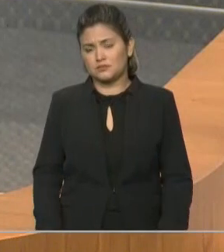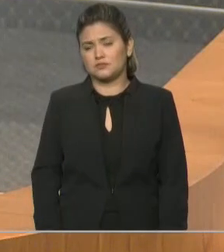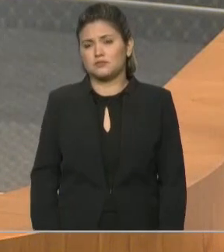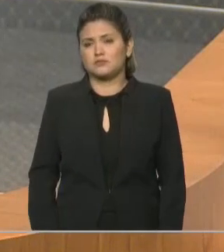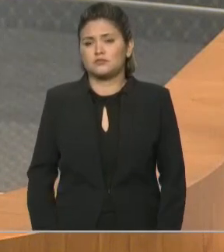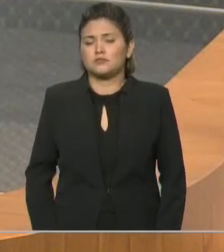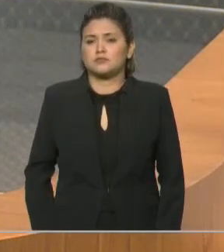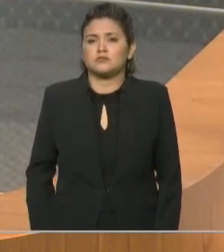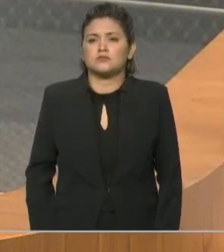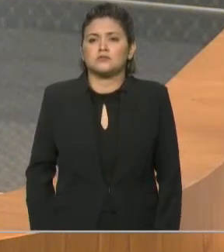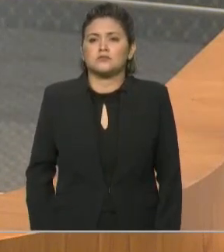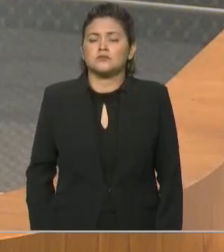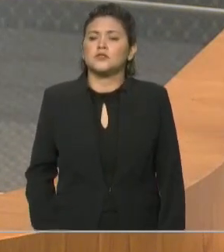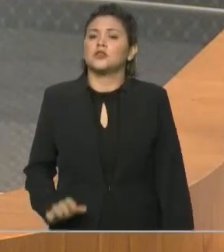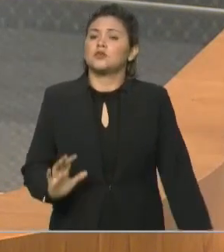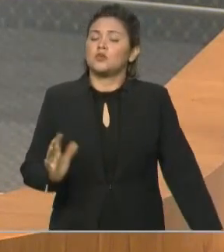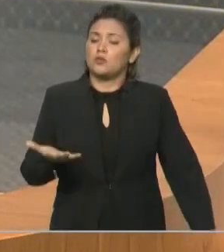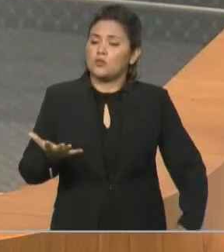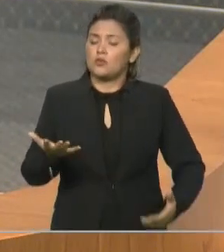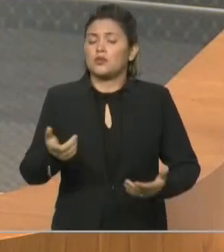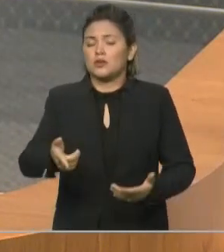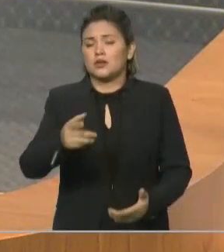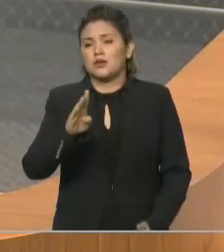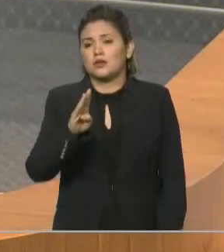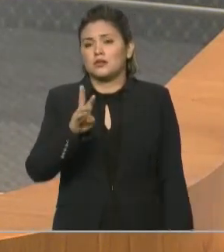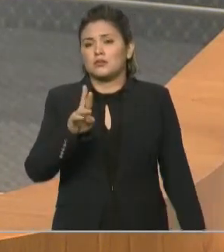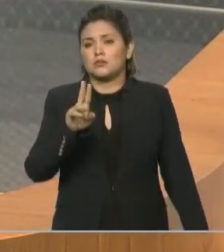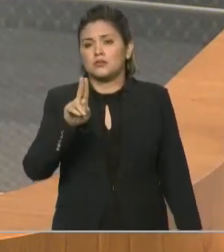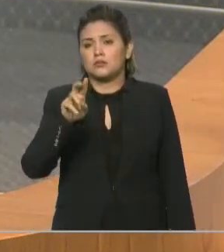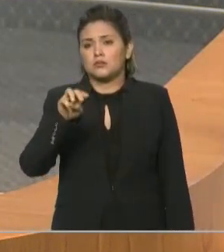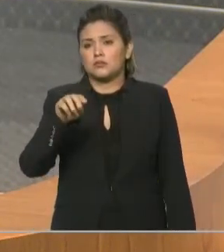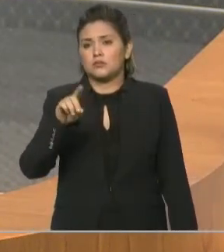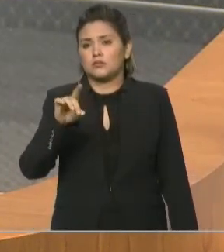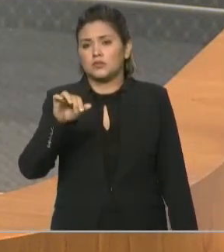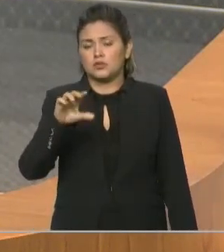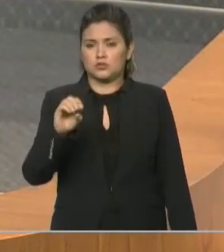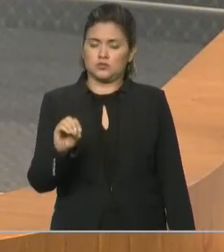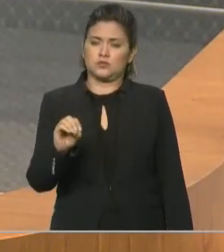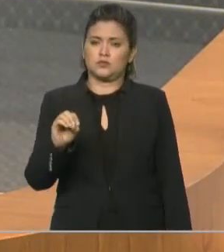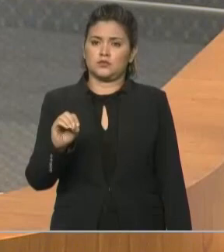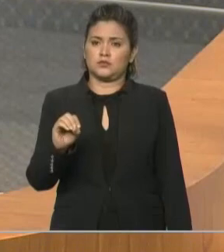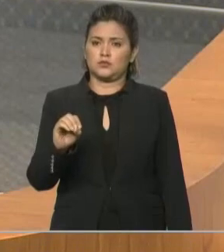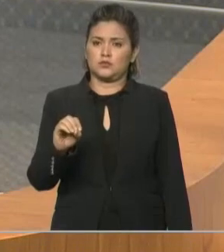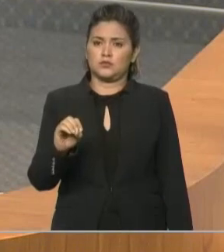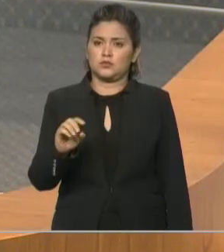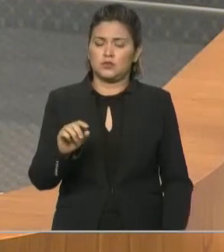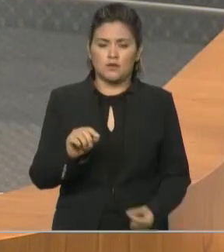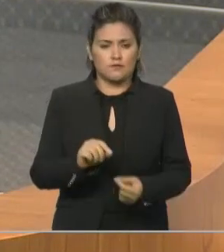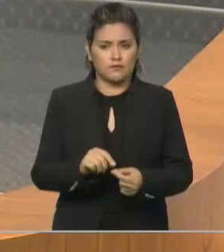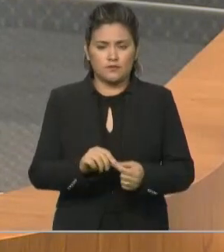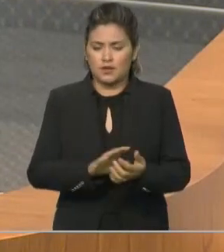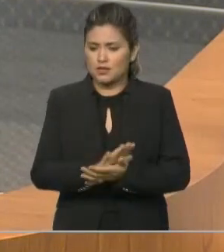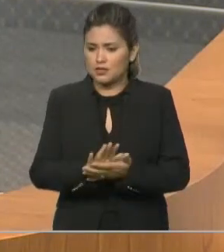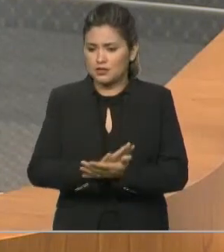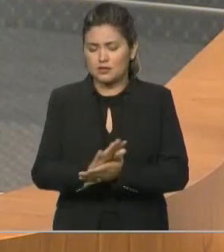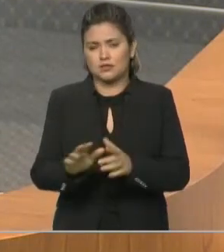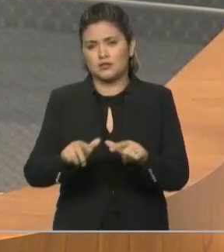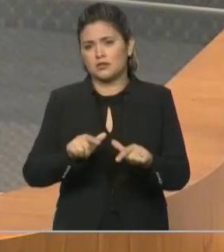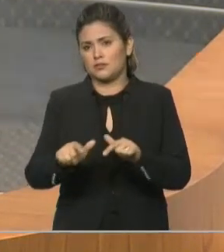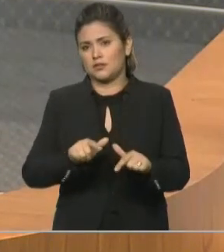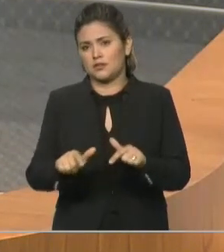como está acontecendo lá em Brumadinho. A inércia, a ausência de ação, a ausência de visão,